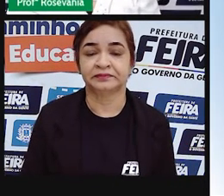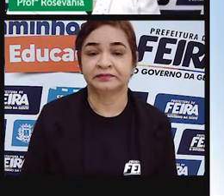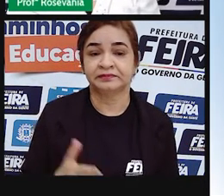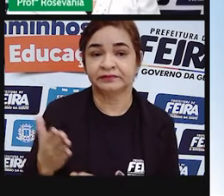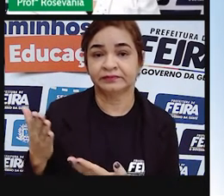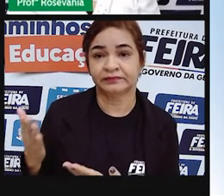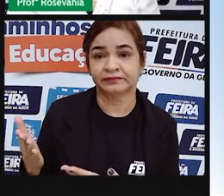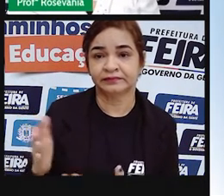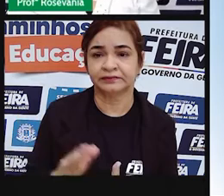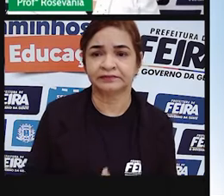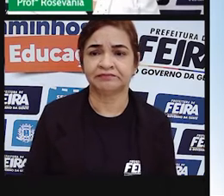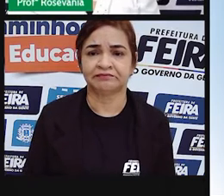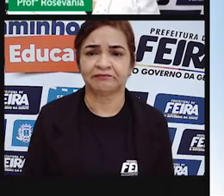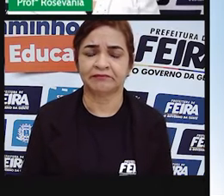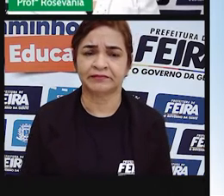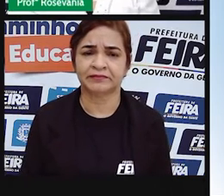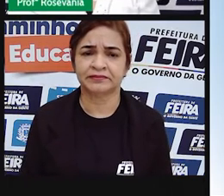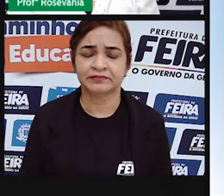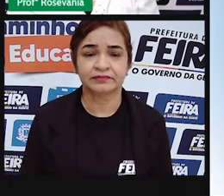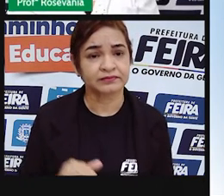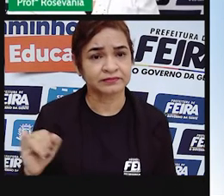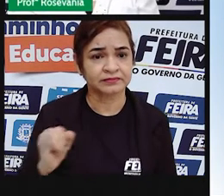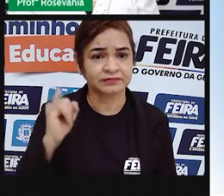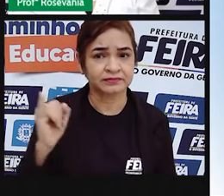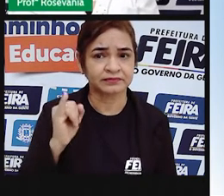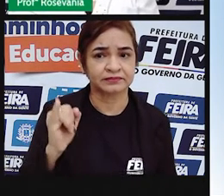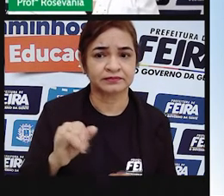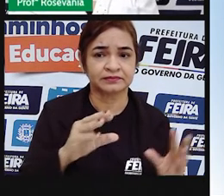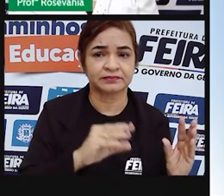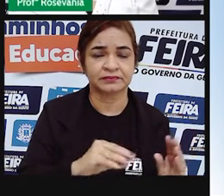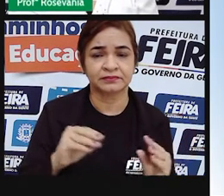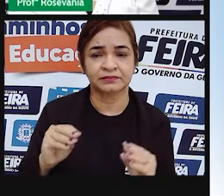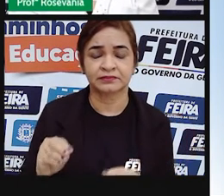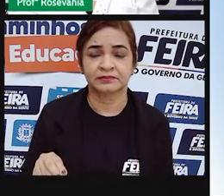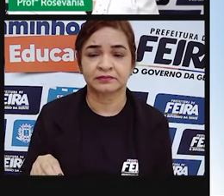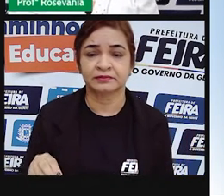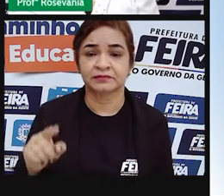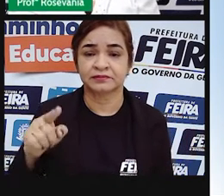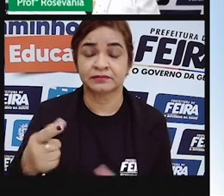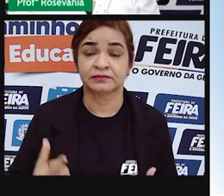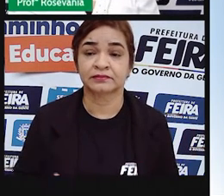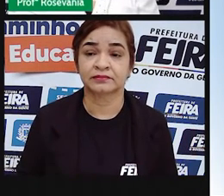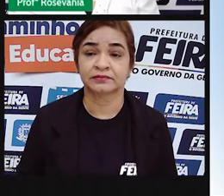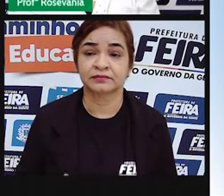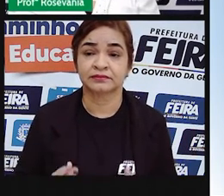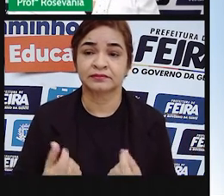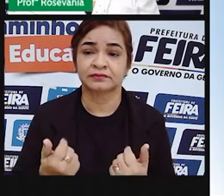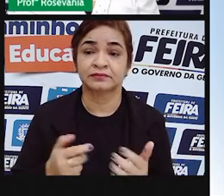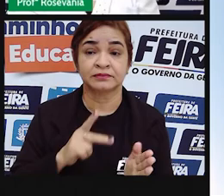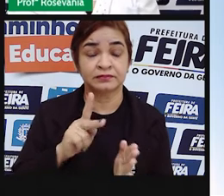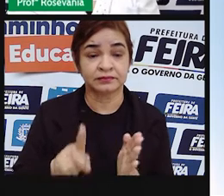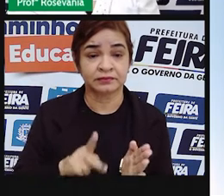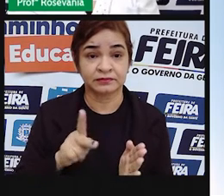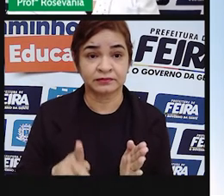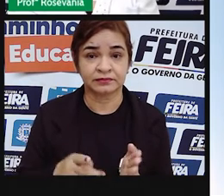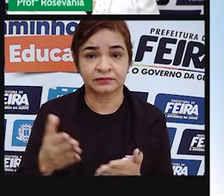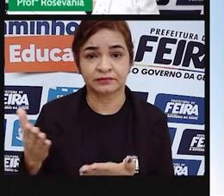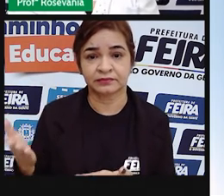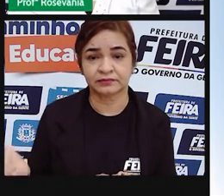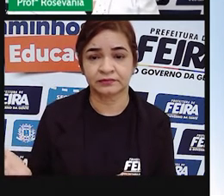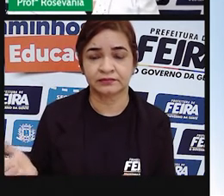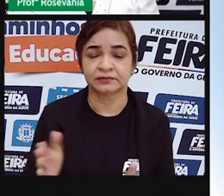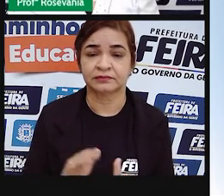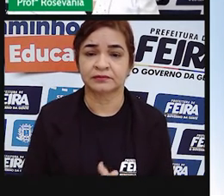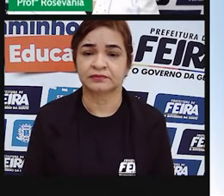e os principais motivos para a migração como eu falei para vocês são os econômicos E os políticos eu